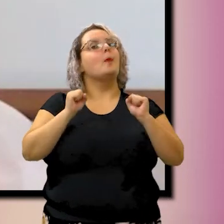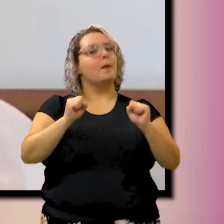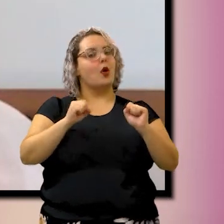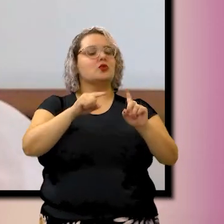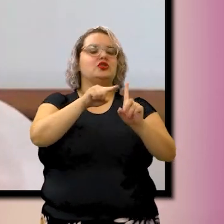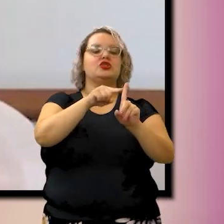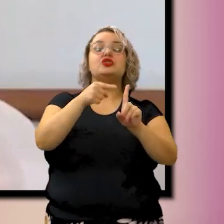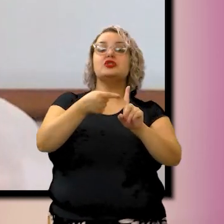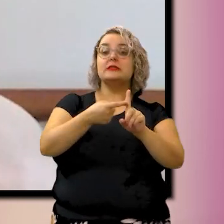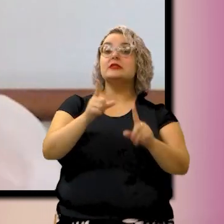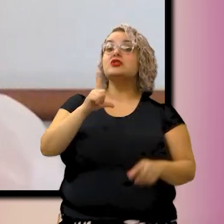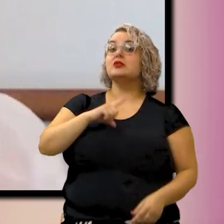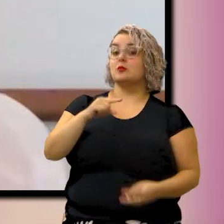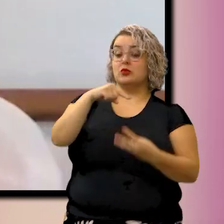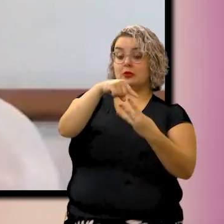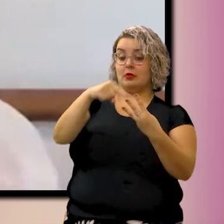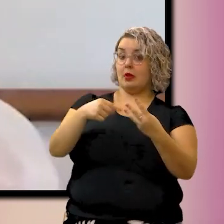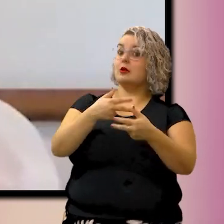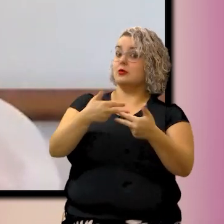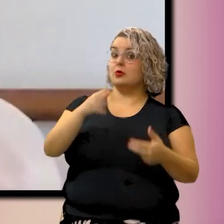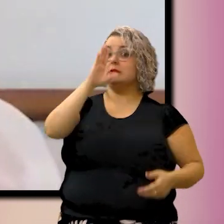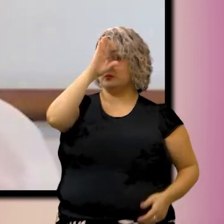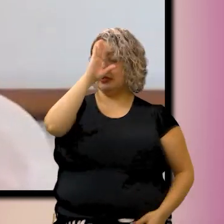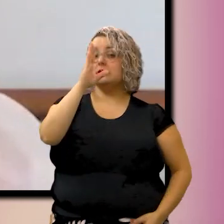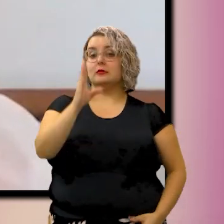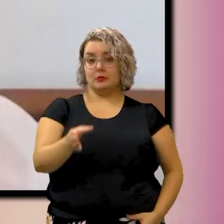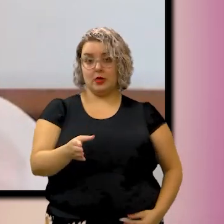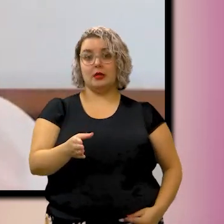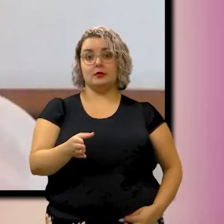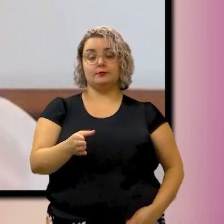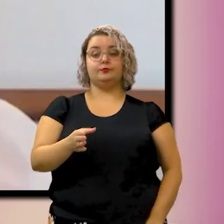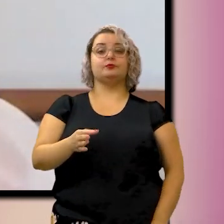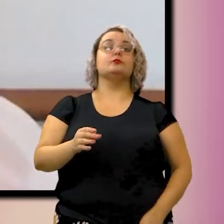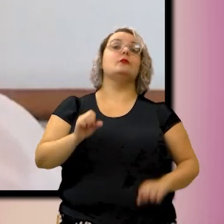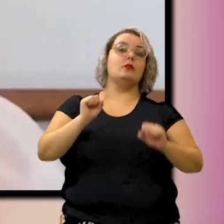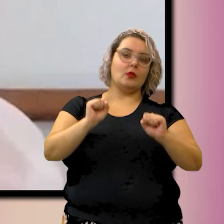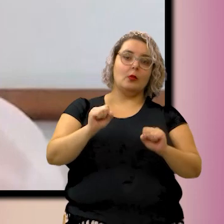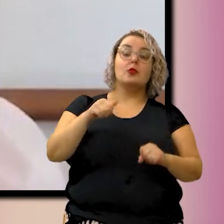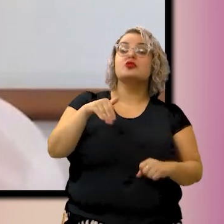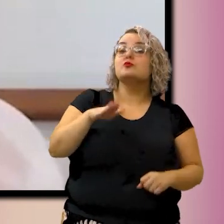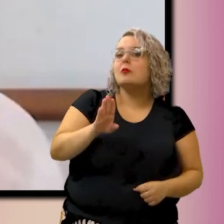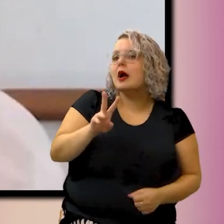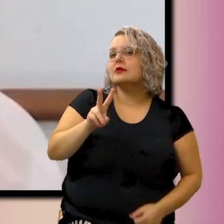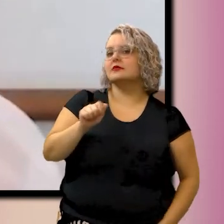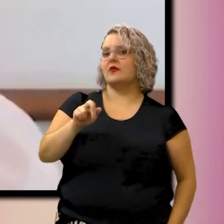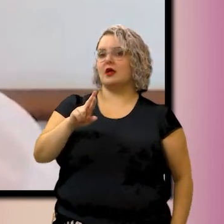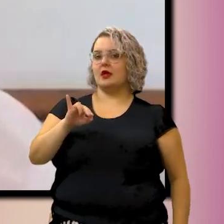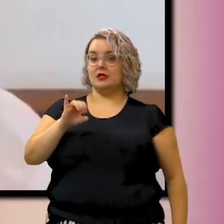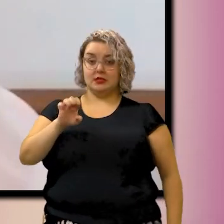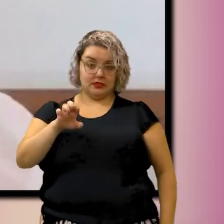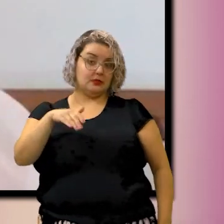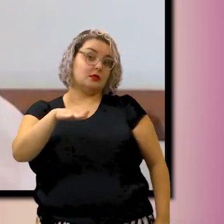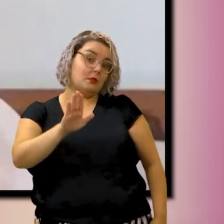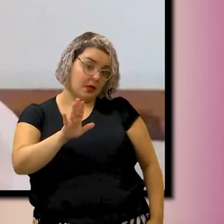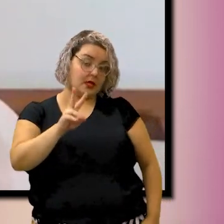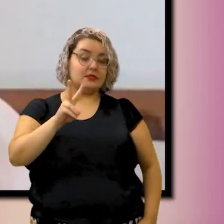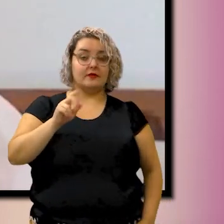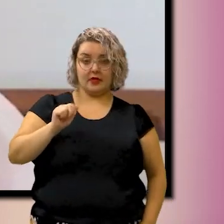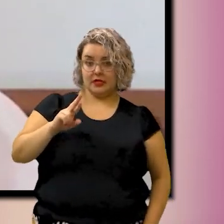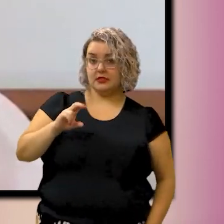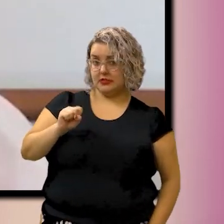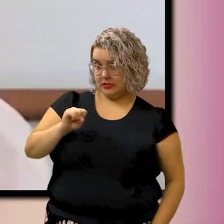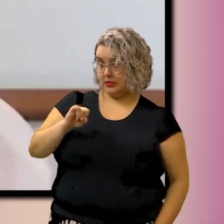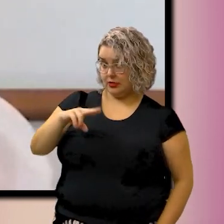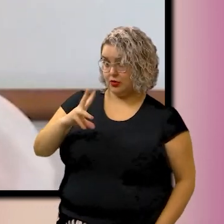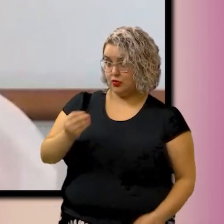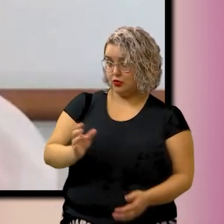Pode. Na gestante, a gente tem três fatores principais que levam à formação de mais varizes e de mais vasinhos. O primeiro